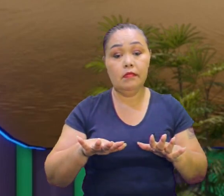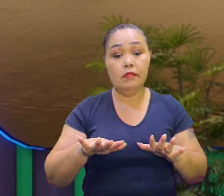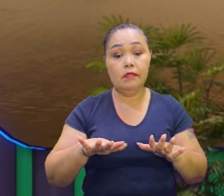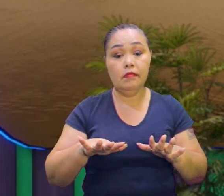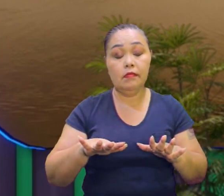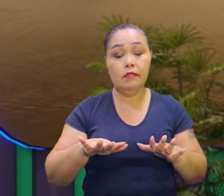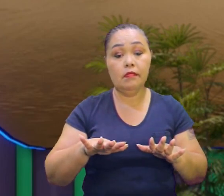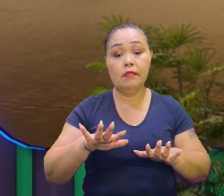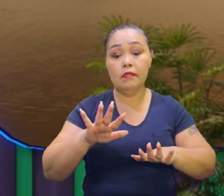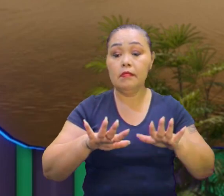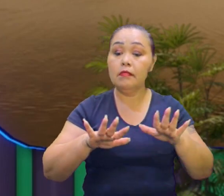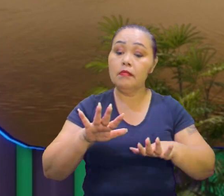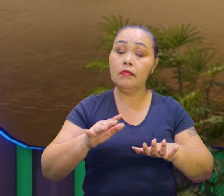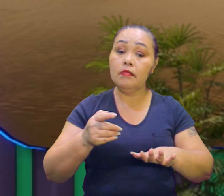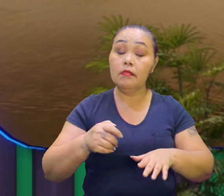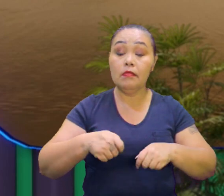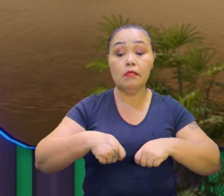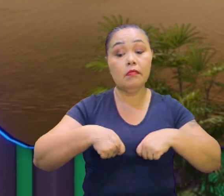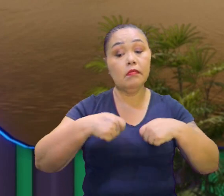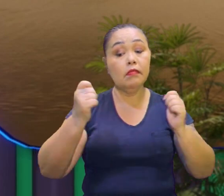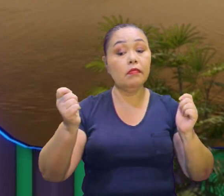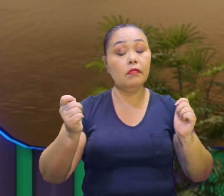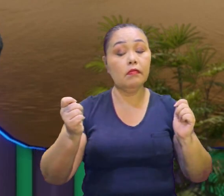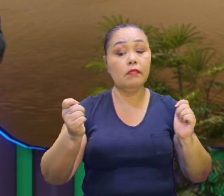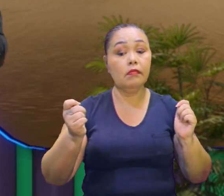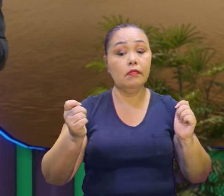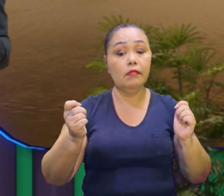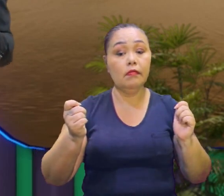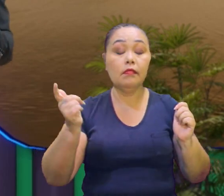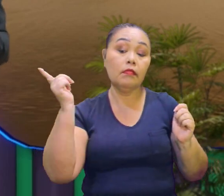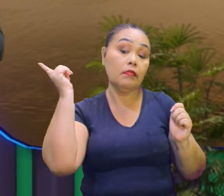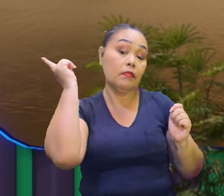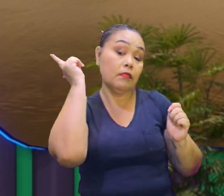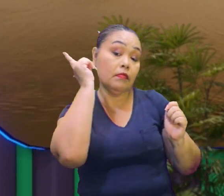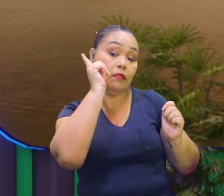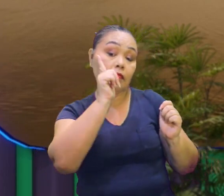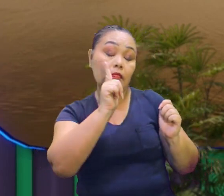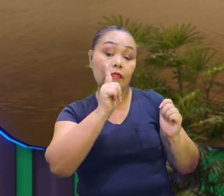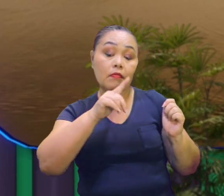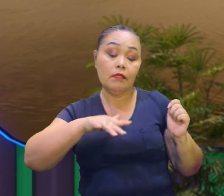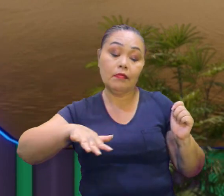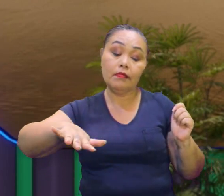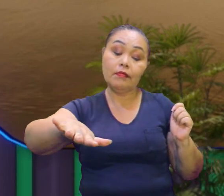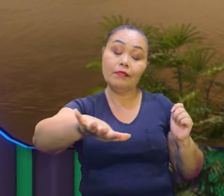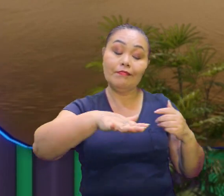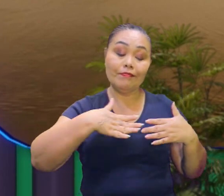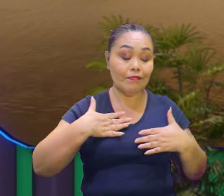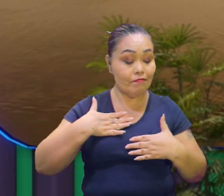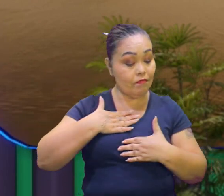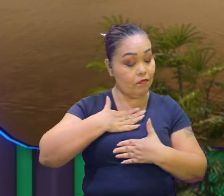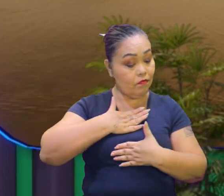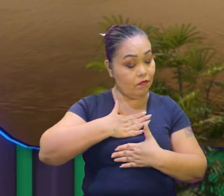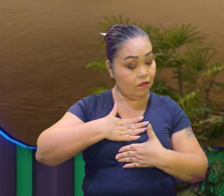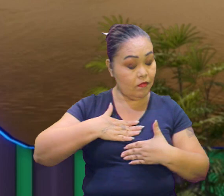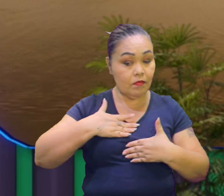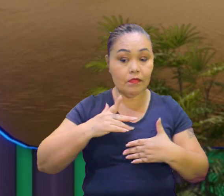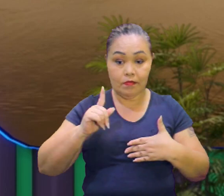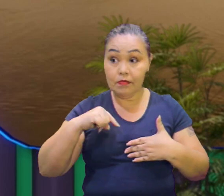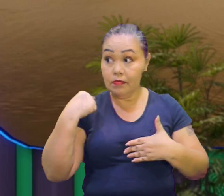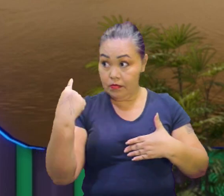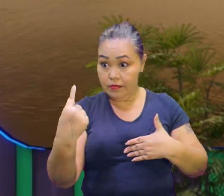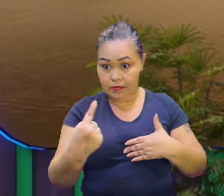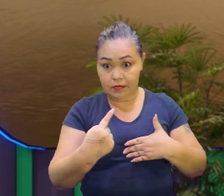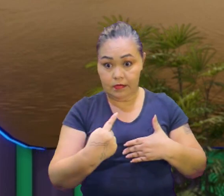Digamos que praticamente impossível a gente conseguir um ambiente agradável para os seres